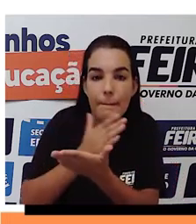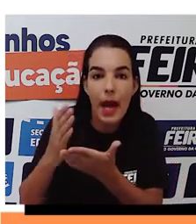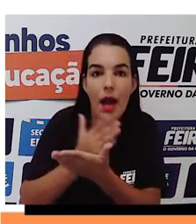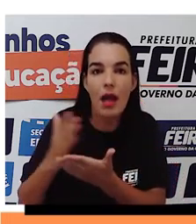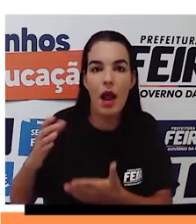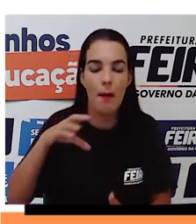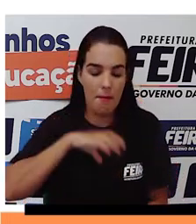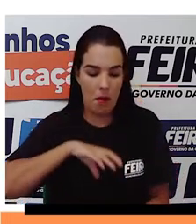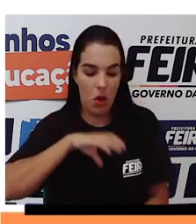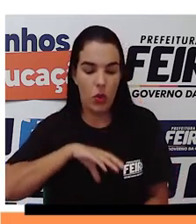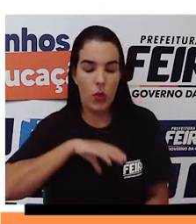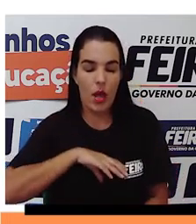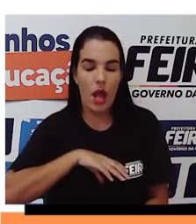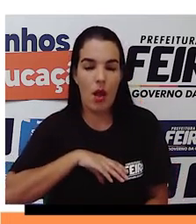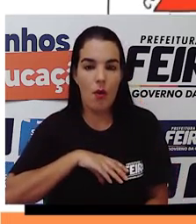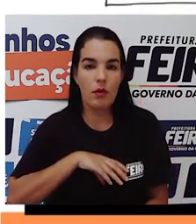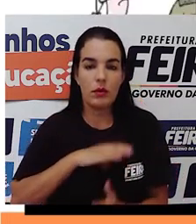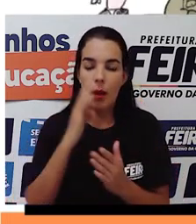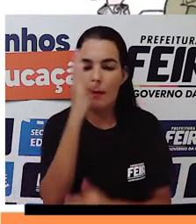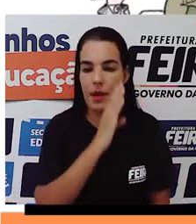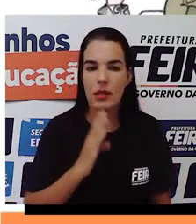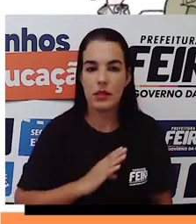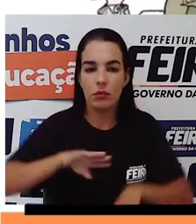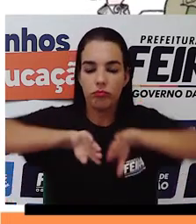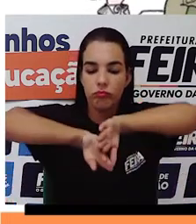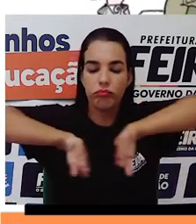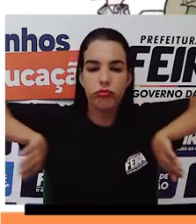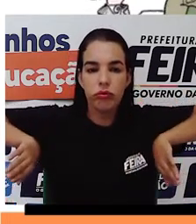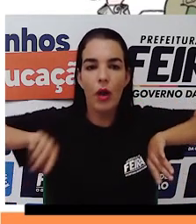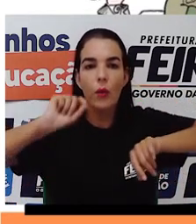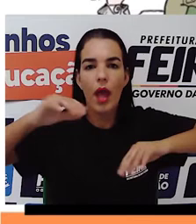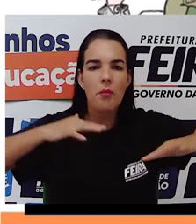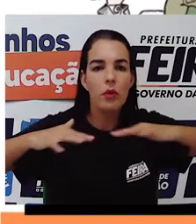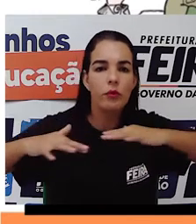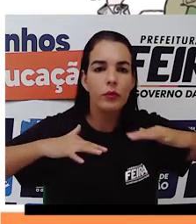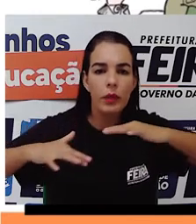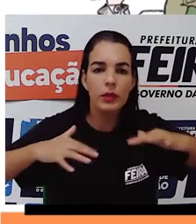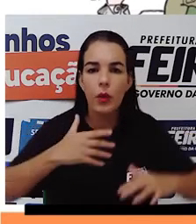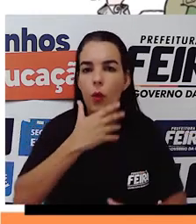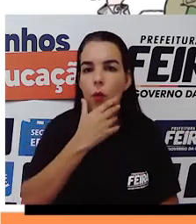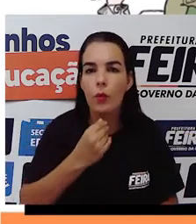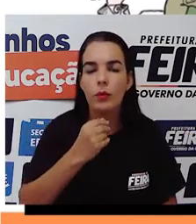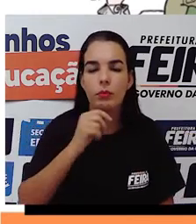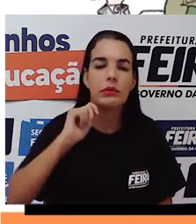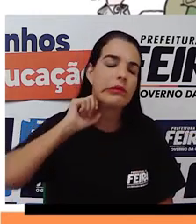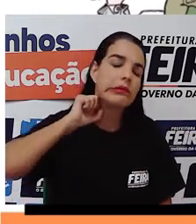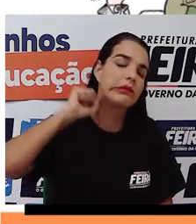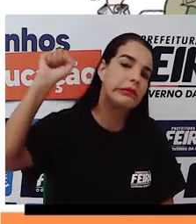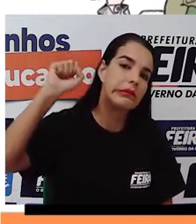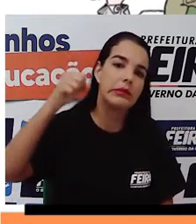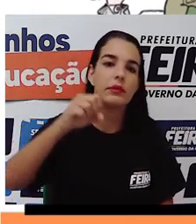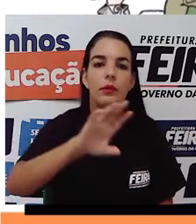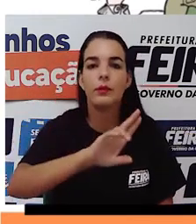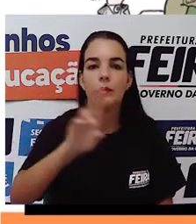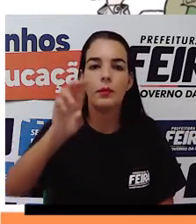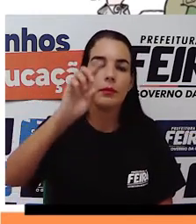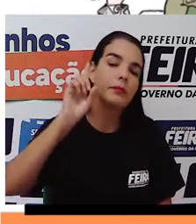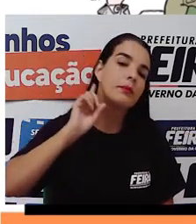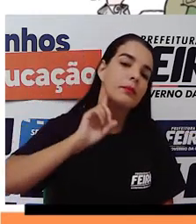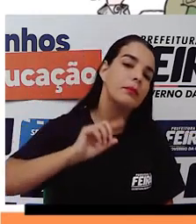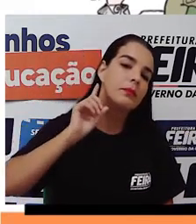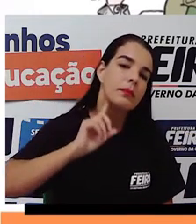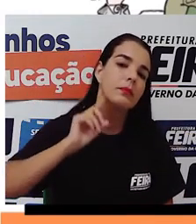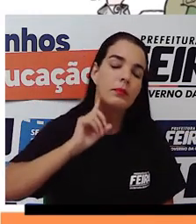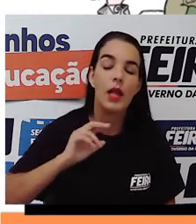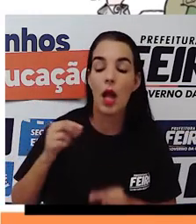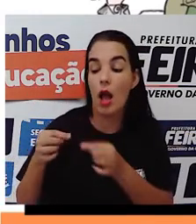deu no ano de 1789. Esse movimento, que ficou conhecido como Conjuração Mineira, foi articulado pela